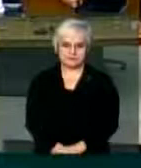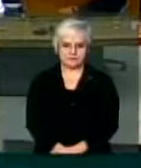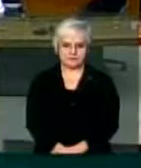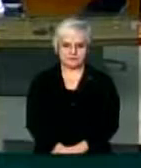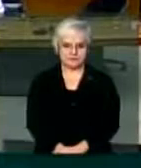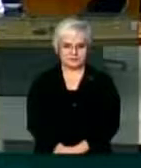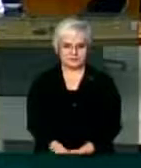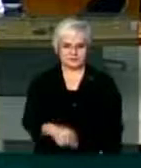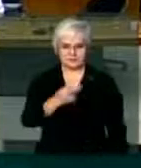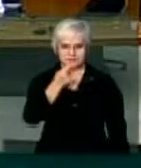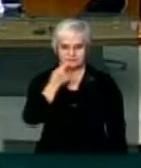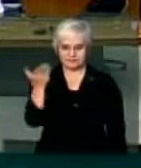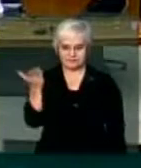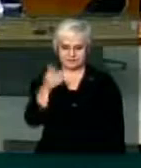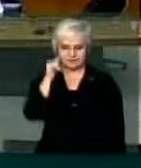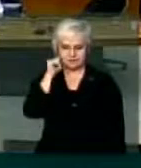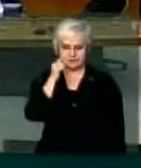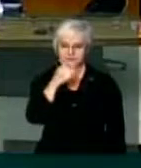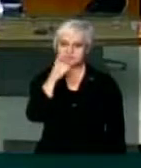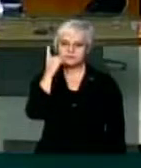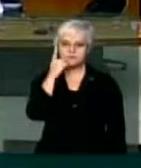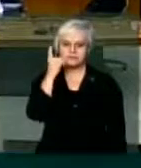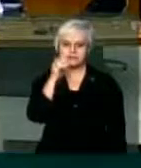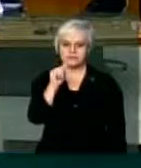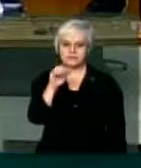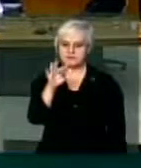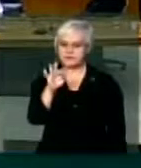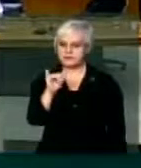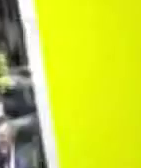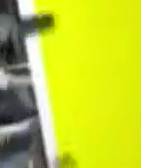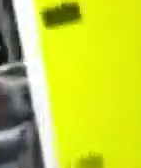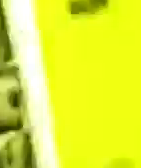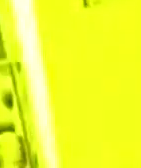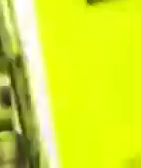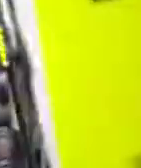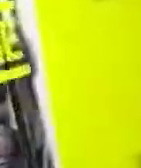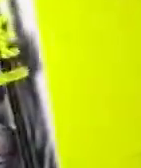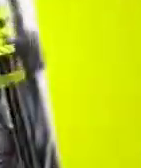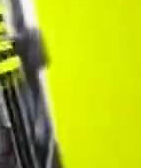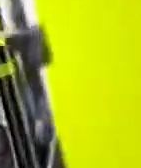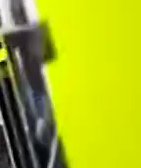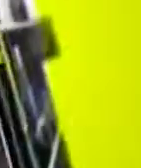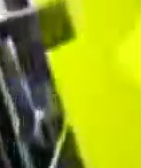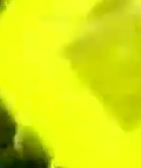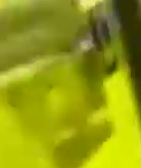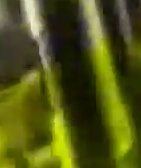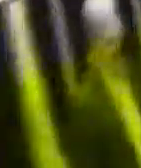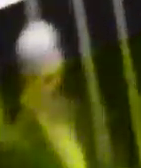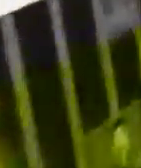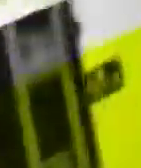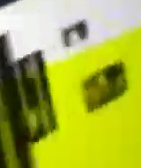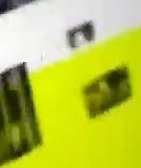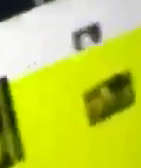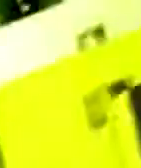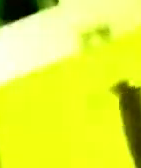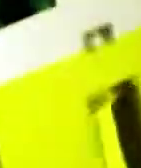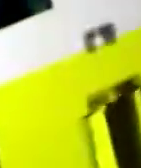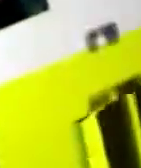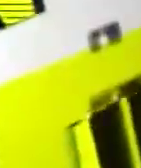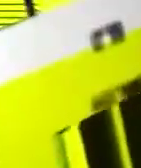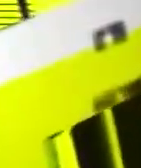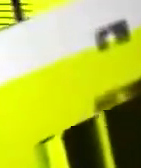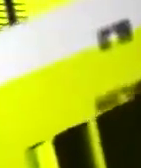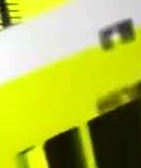Com a palavra, deputado Átila Lira, representante do PL. Que não que sejam menos importantes.